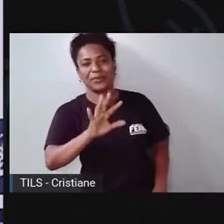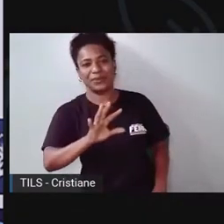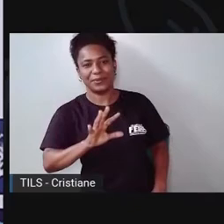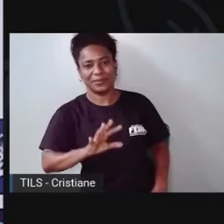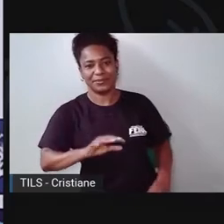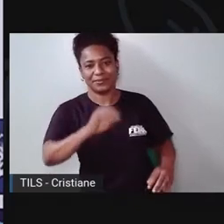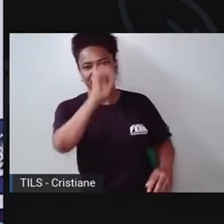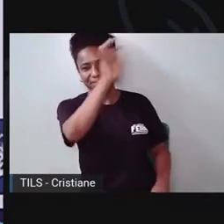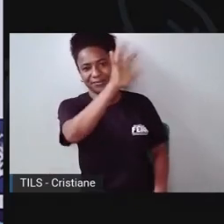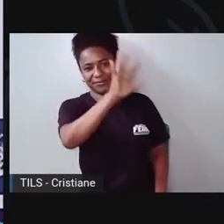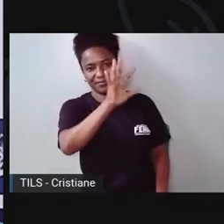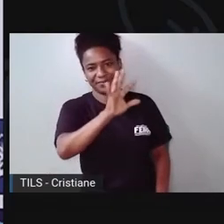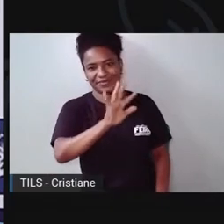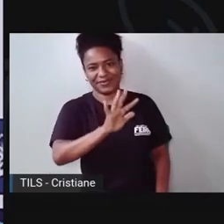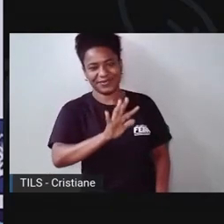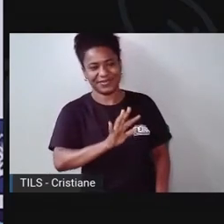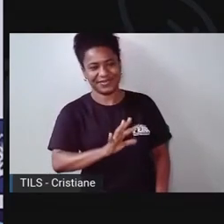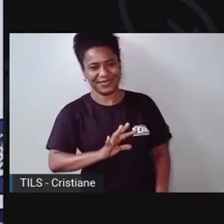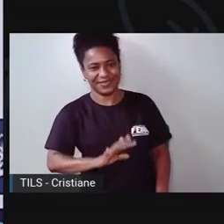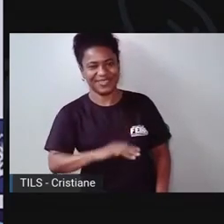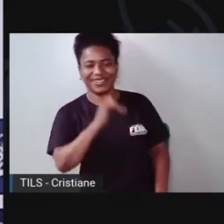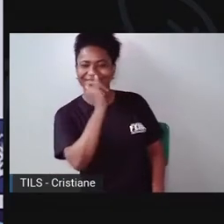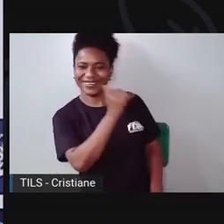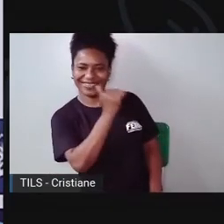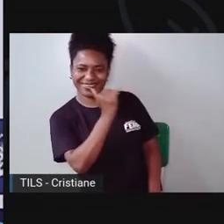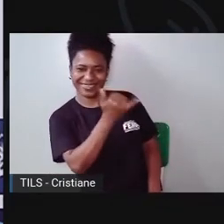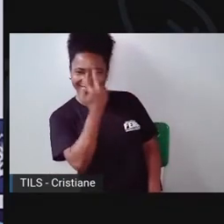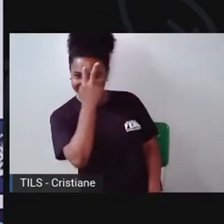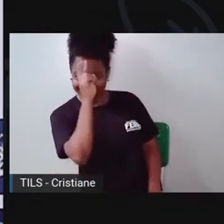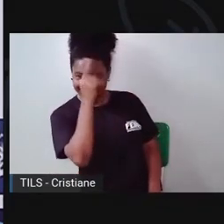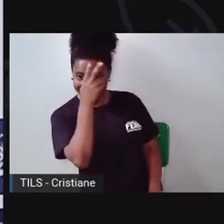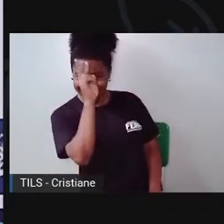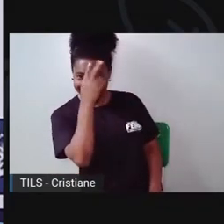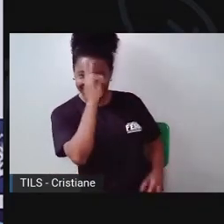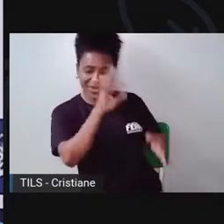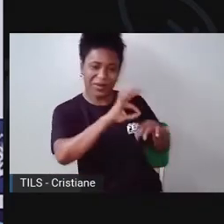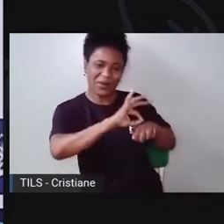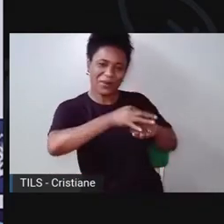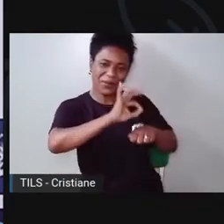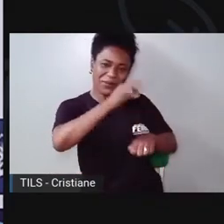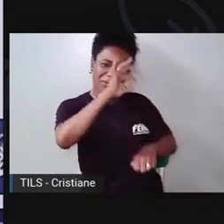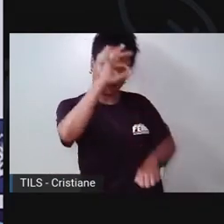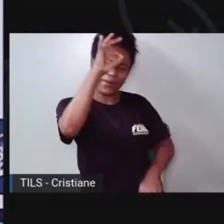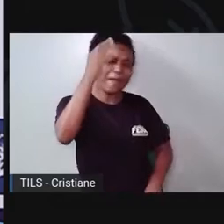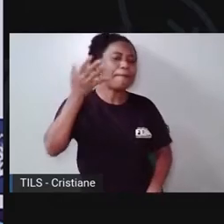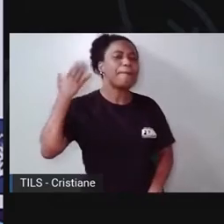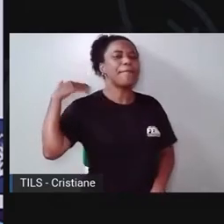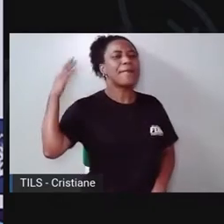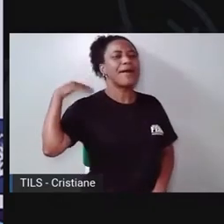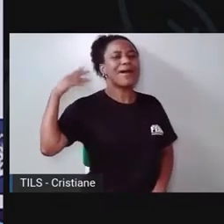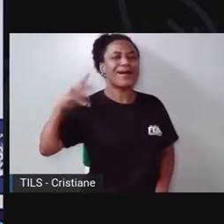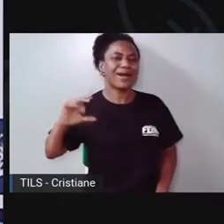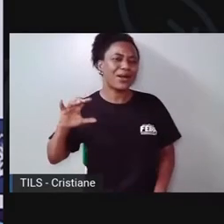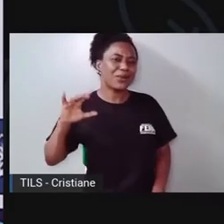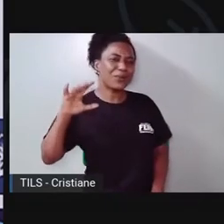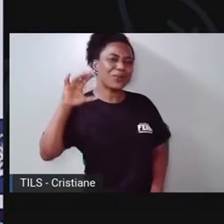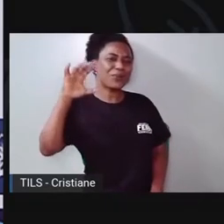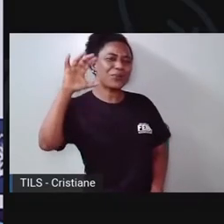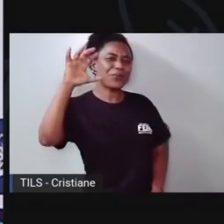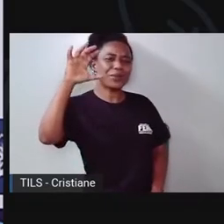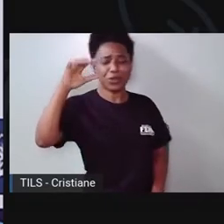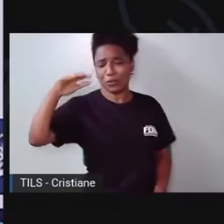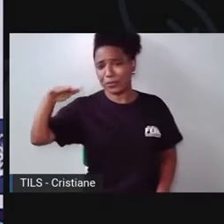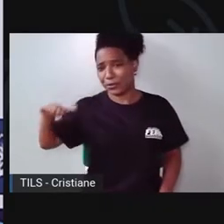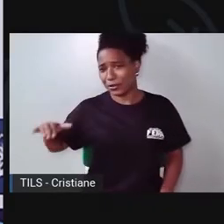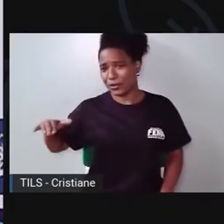e ela voltou a contar muitas histórias sabe história de quando ela era pequena história de quando ela